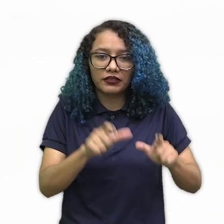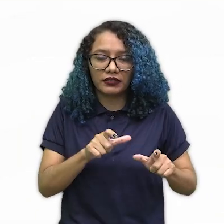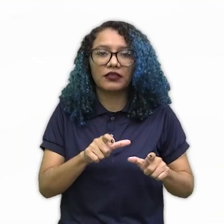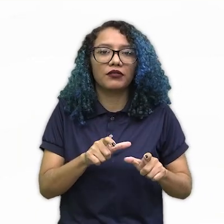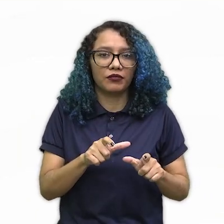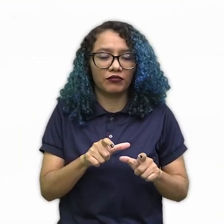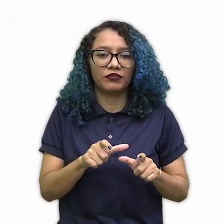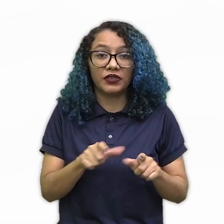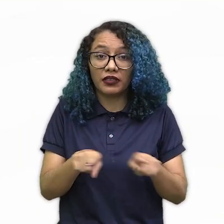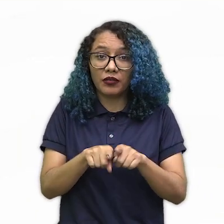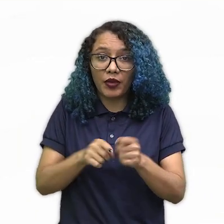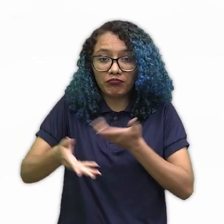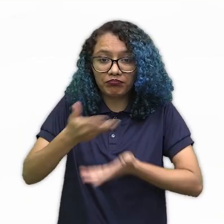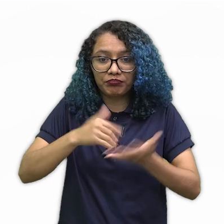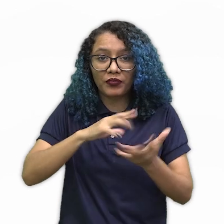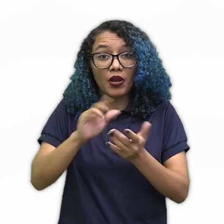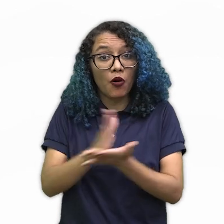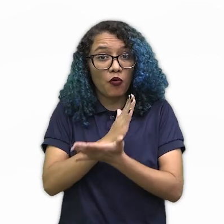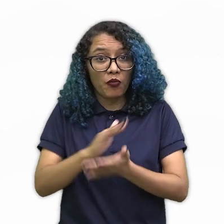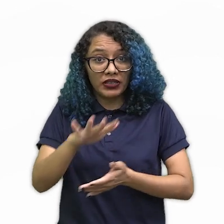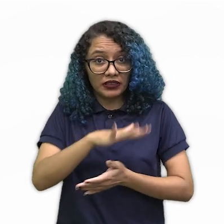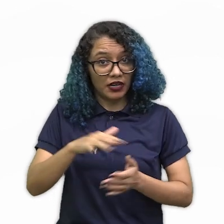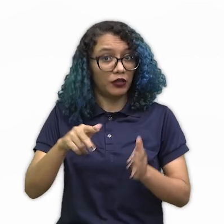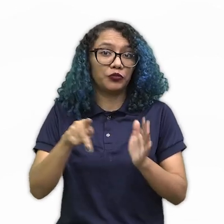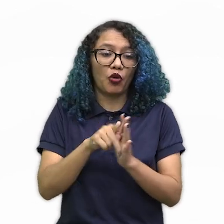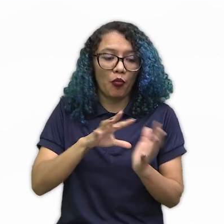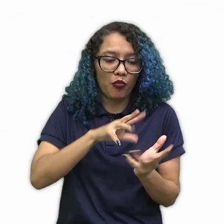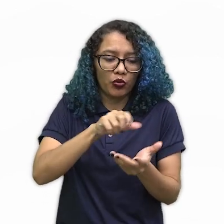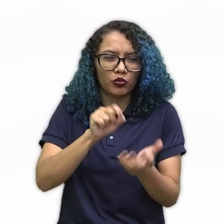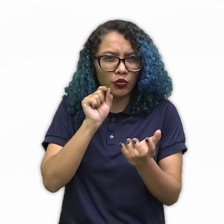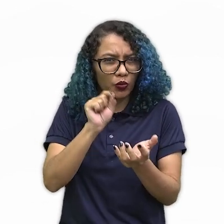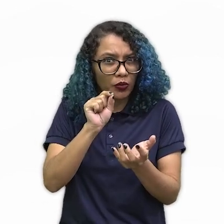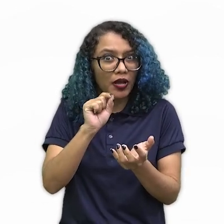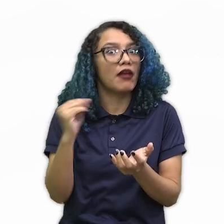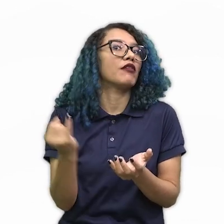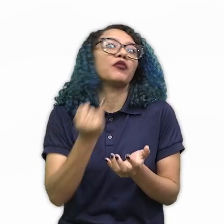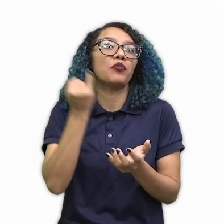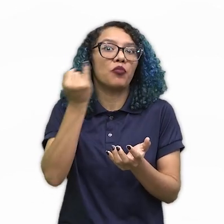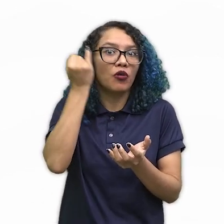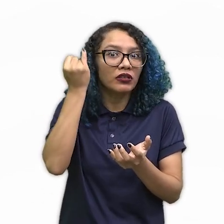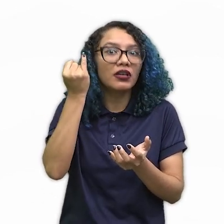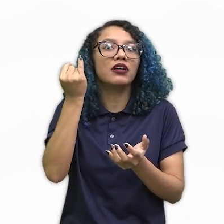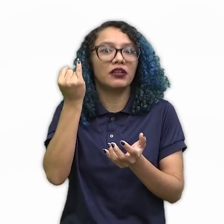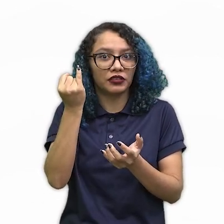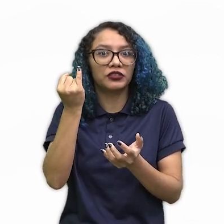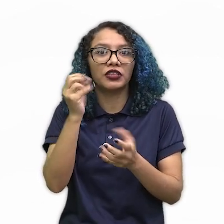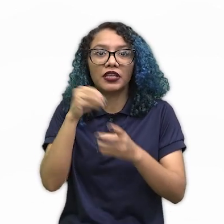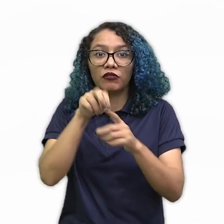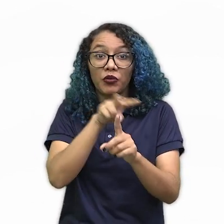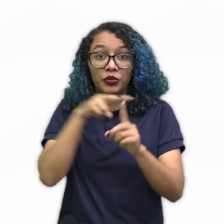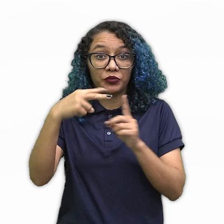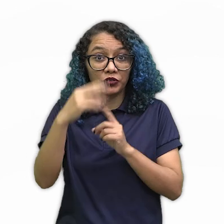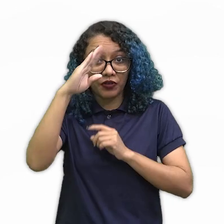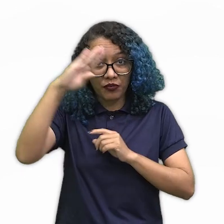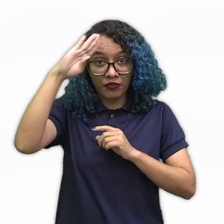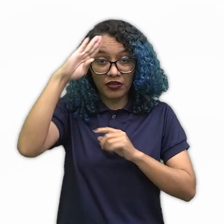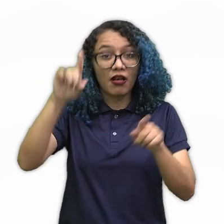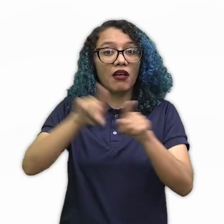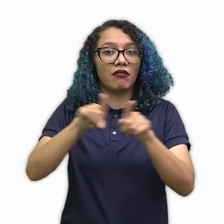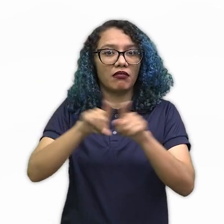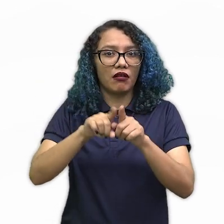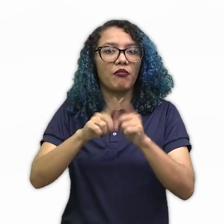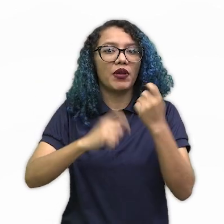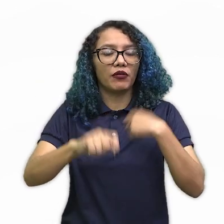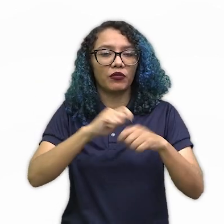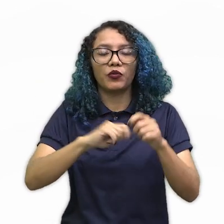são ali estratégicas, né? São de fundamental importância do ponto de vista militar e do ponto de vista